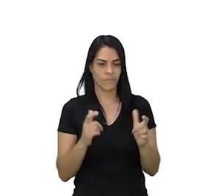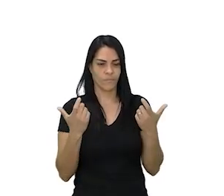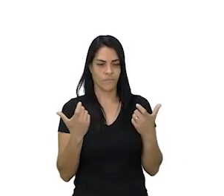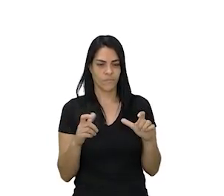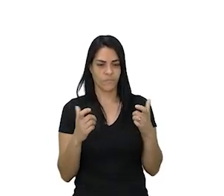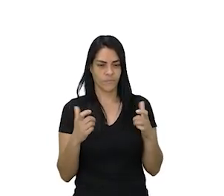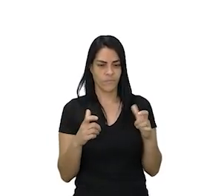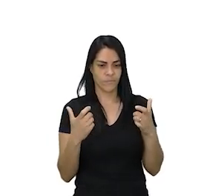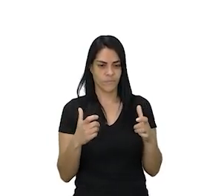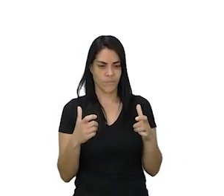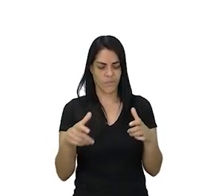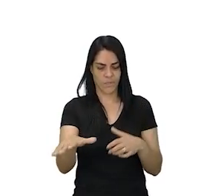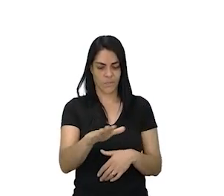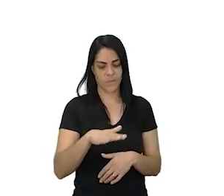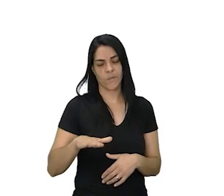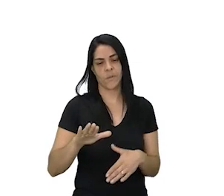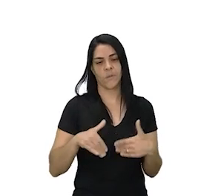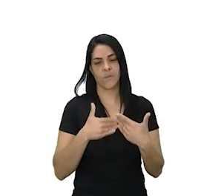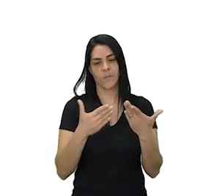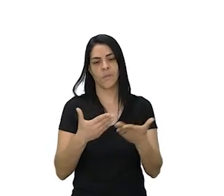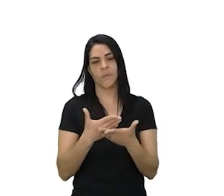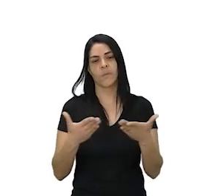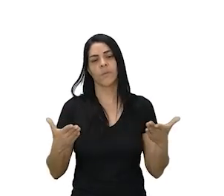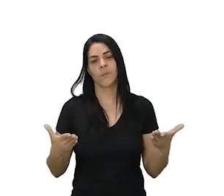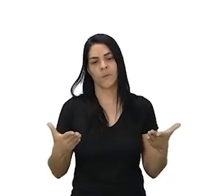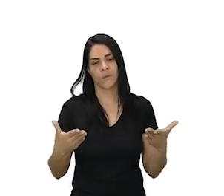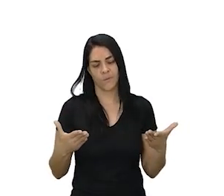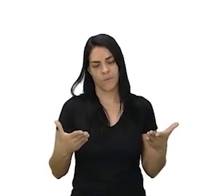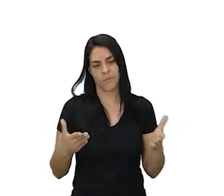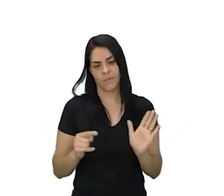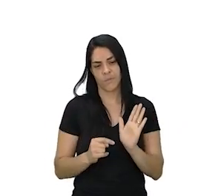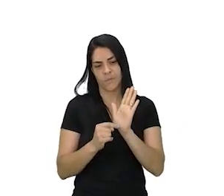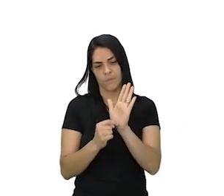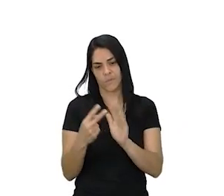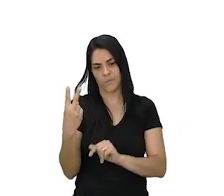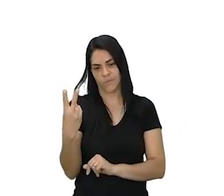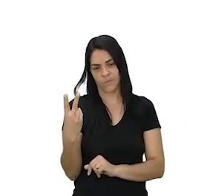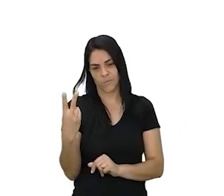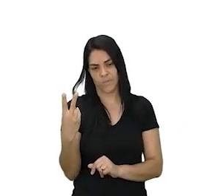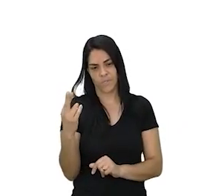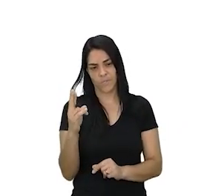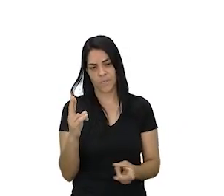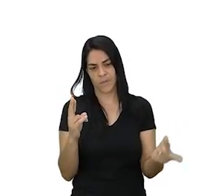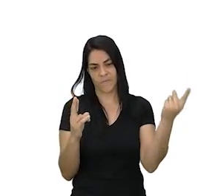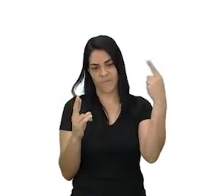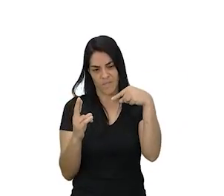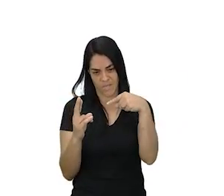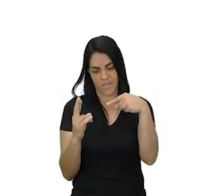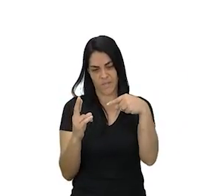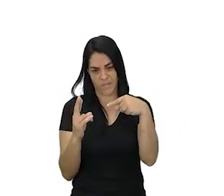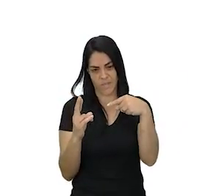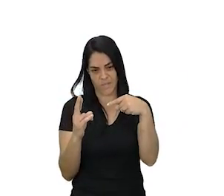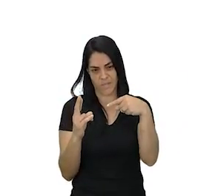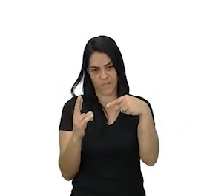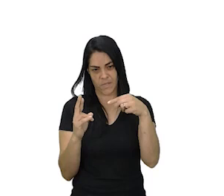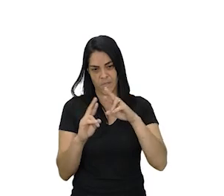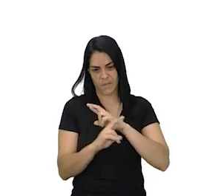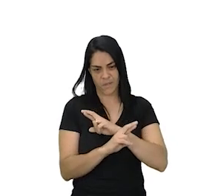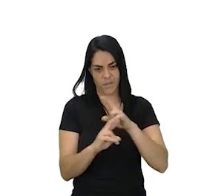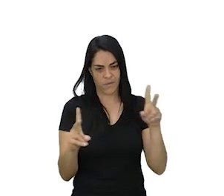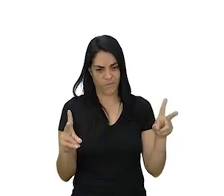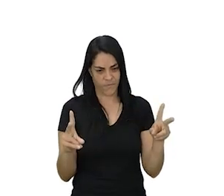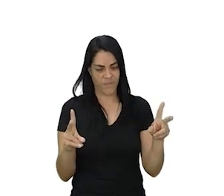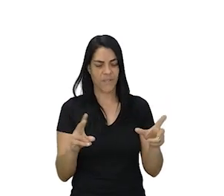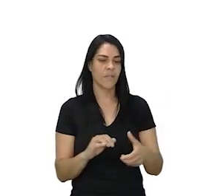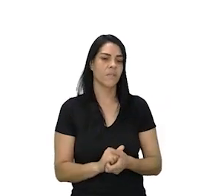do espaço. Então, a gente está trazendo aqui, no fundo, 2 referências, no fundo, que são muito diferentes, ou